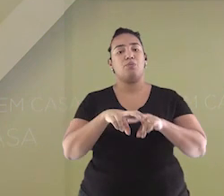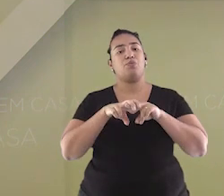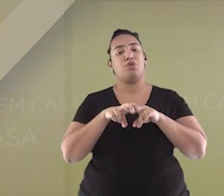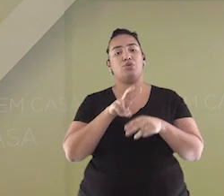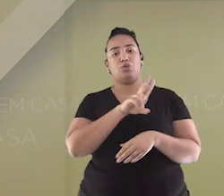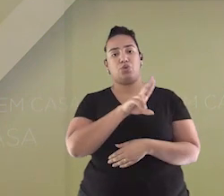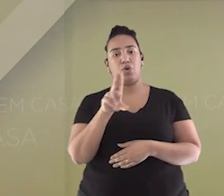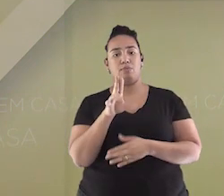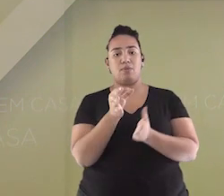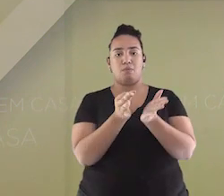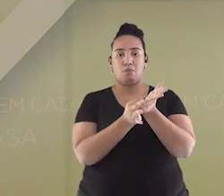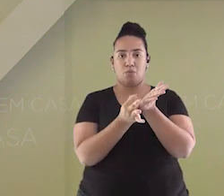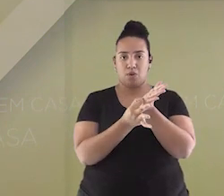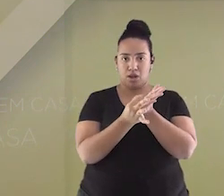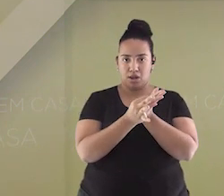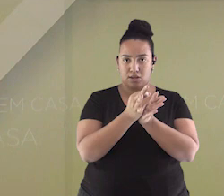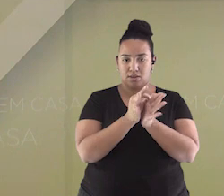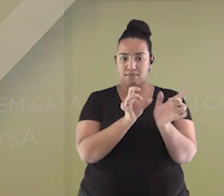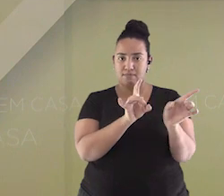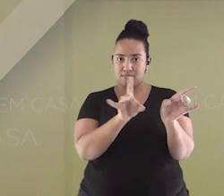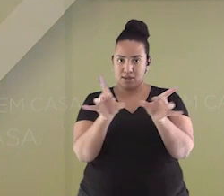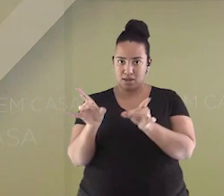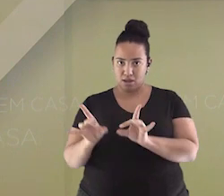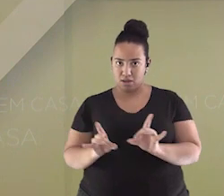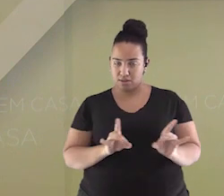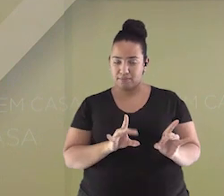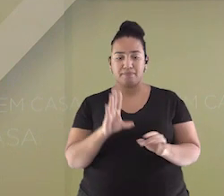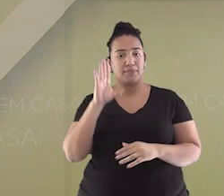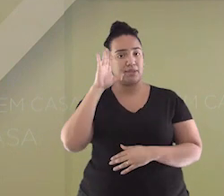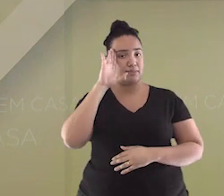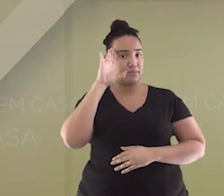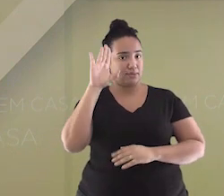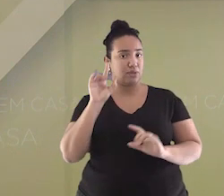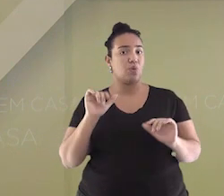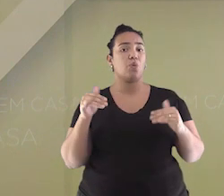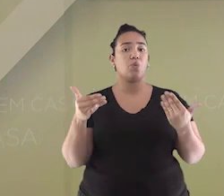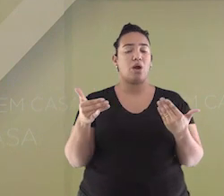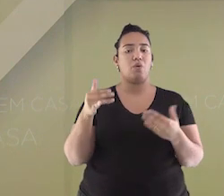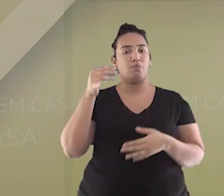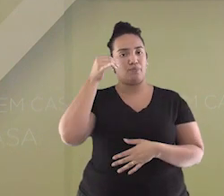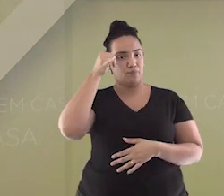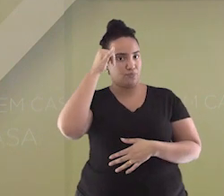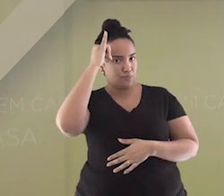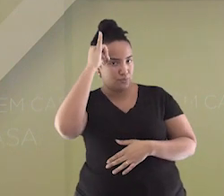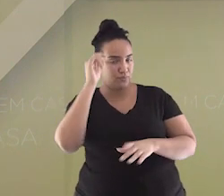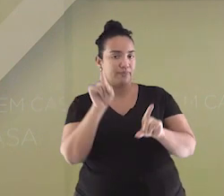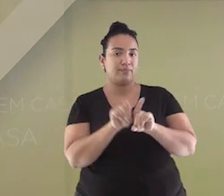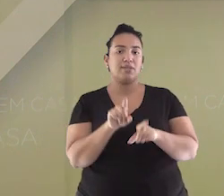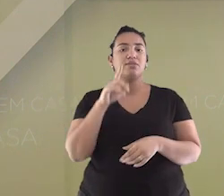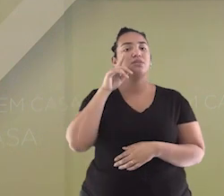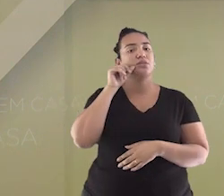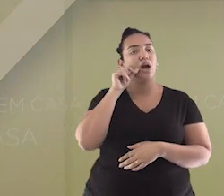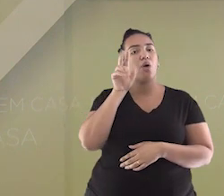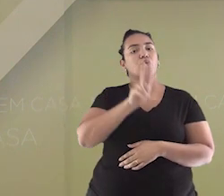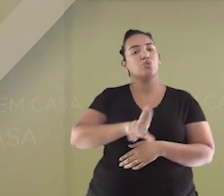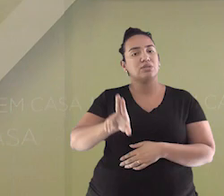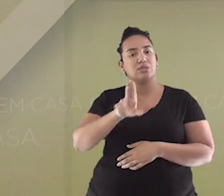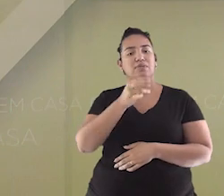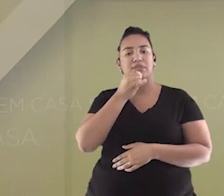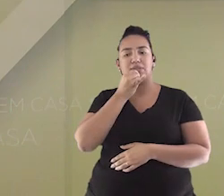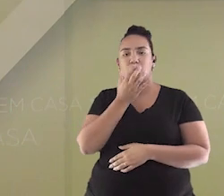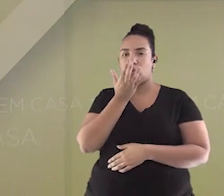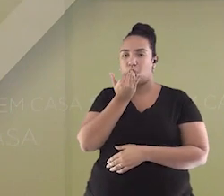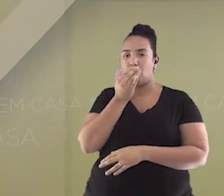como moeda mercadoria. As principais eram o gado e o sal, que era muito utilizado para a conservação